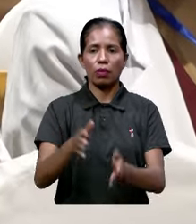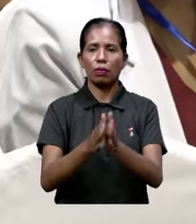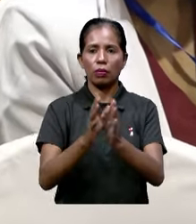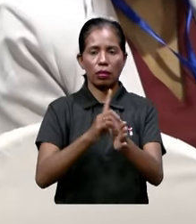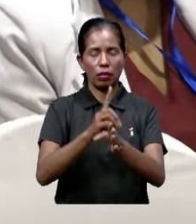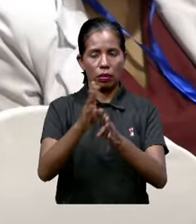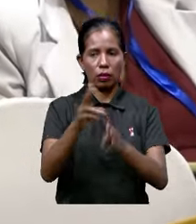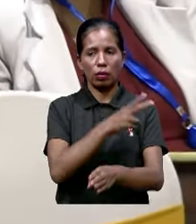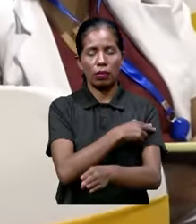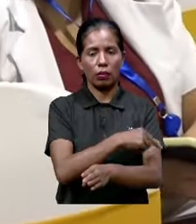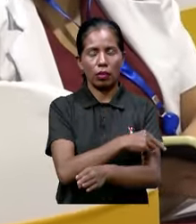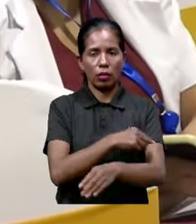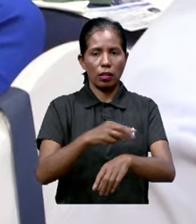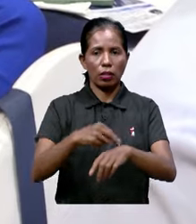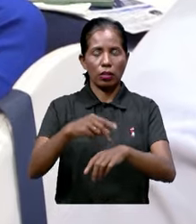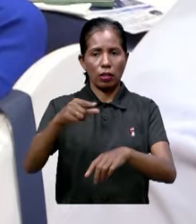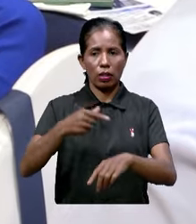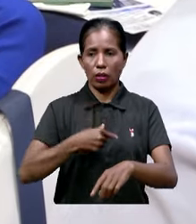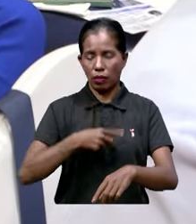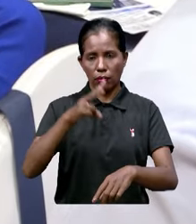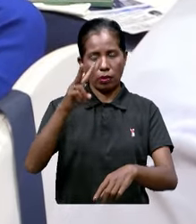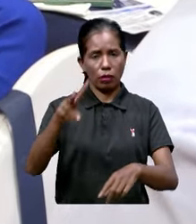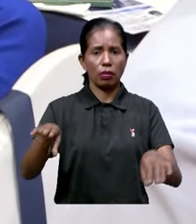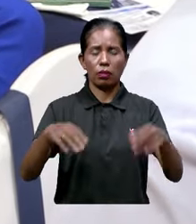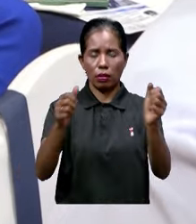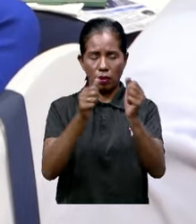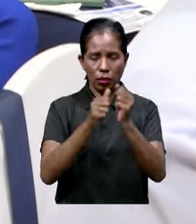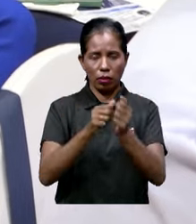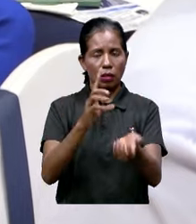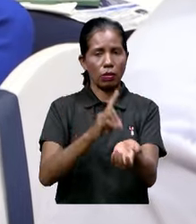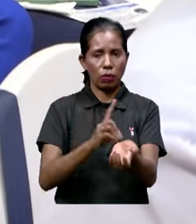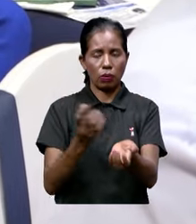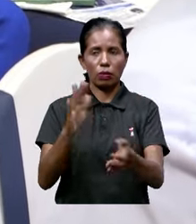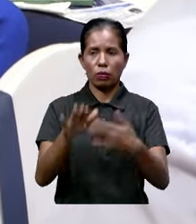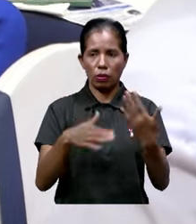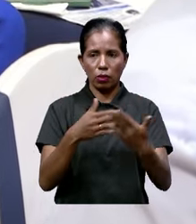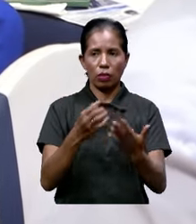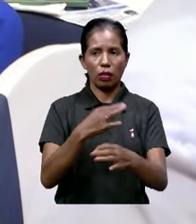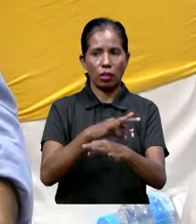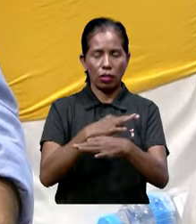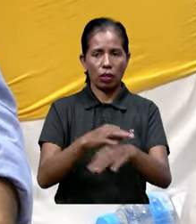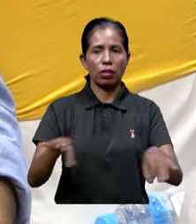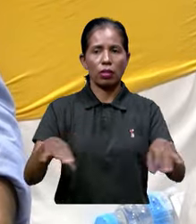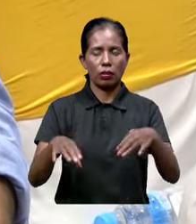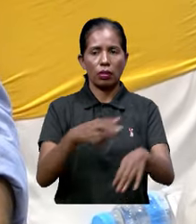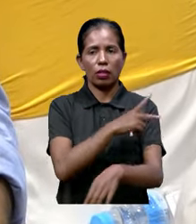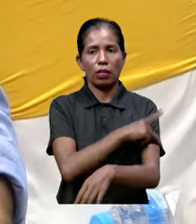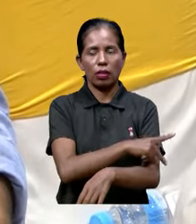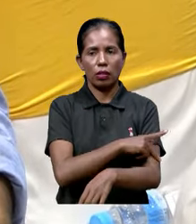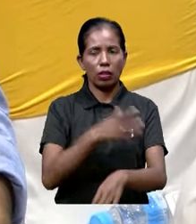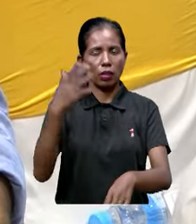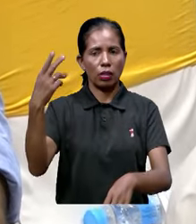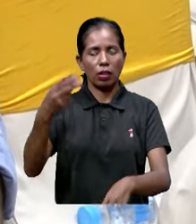suba-dirigente do Hospital Nacional Guido Valadares, ato serviço a moto com médico Sira, rodeia de qualidade de serviço clínica e a